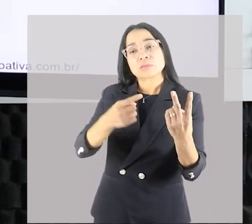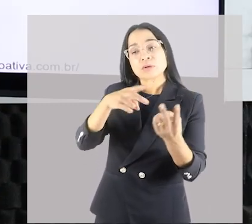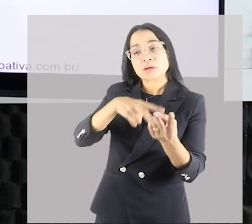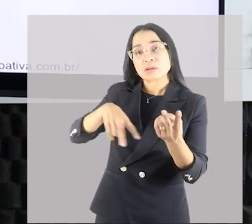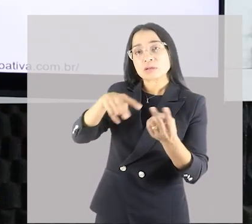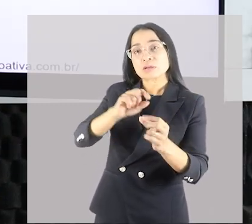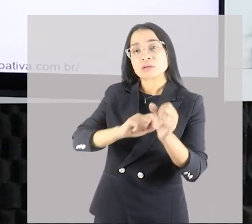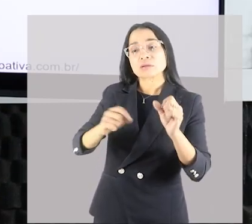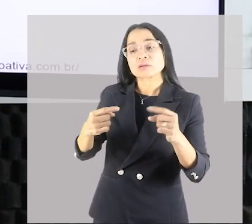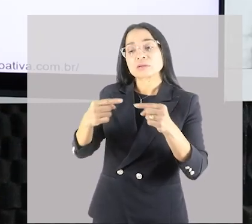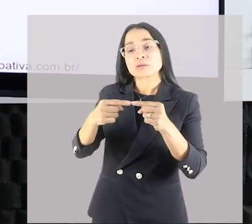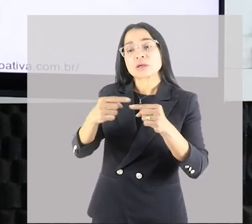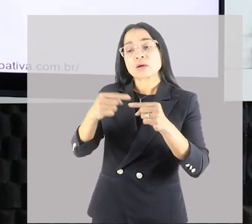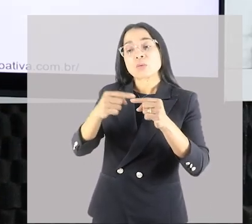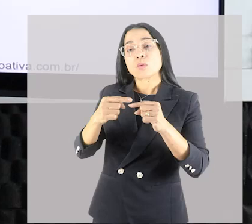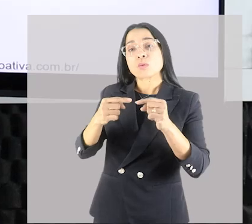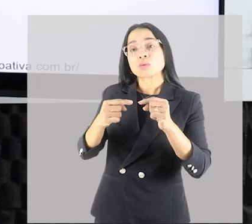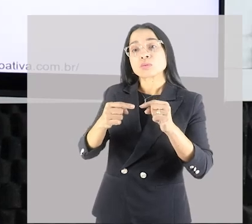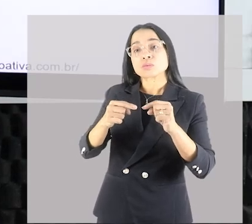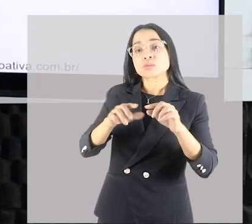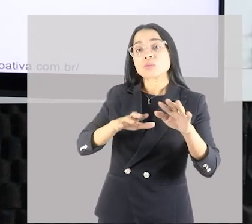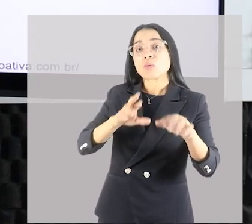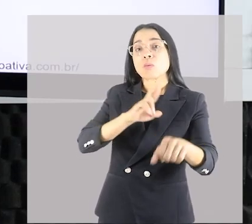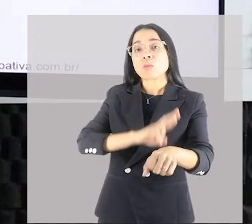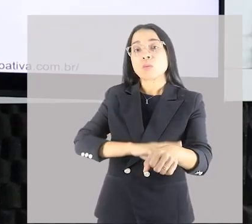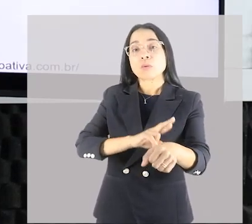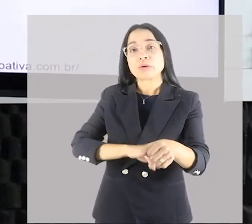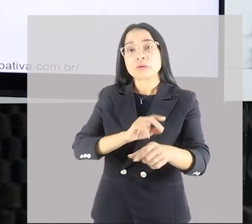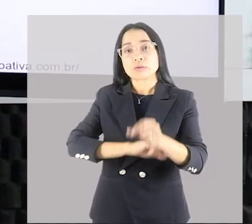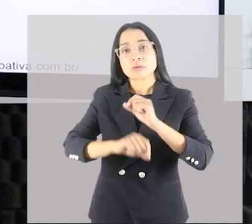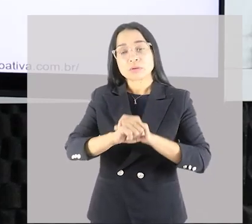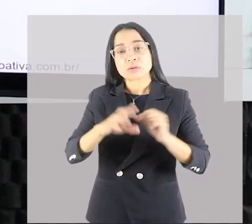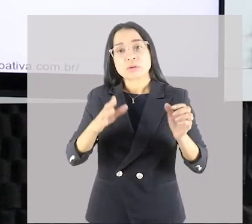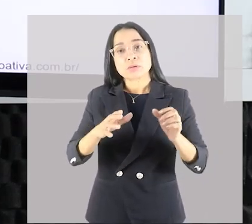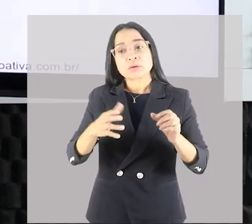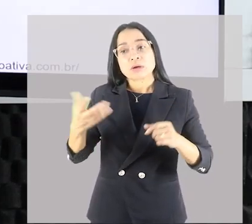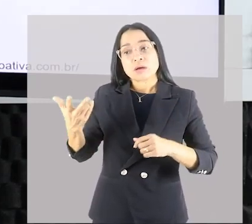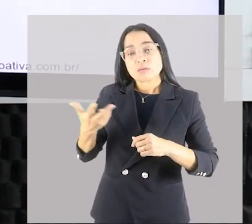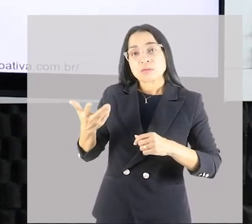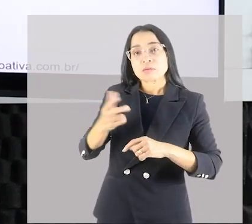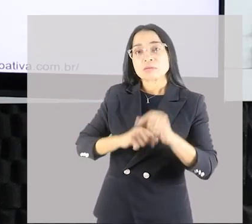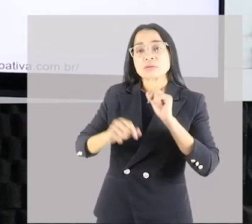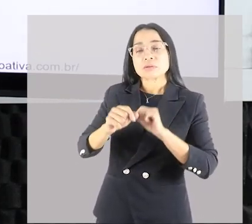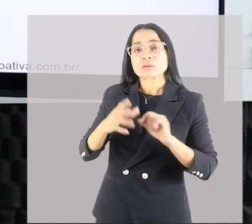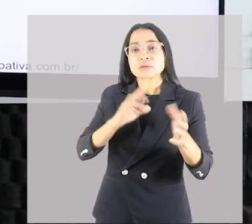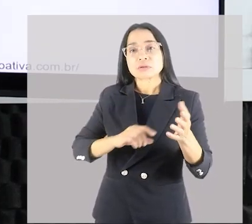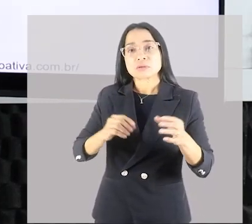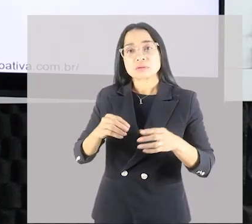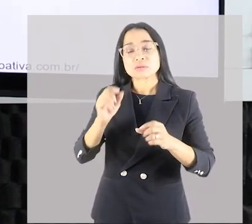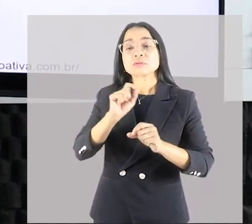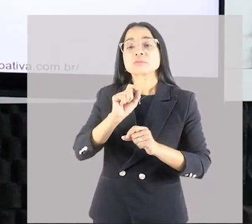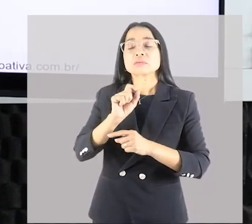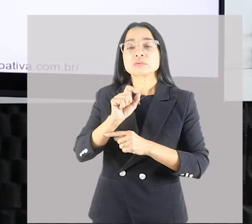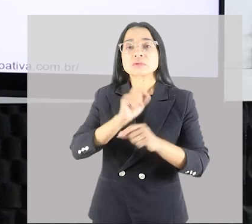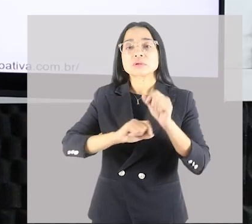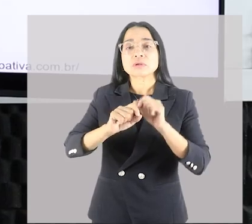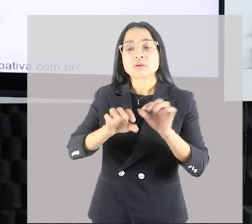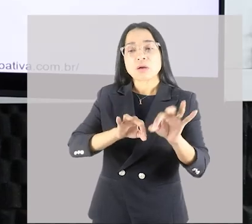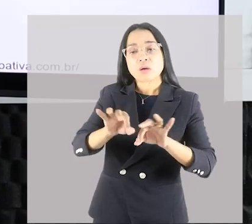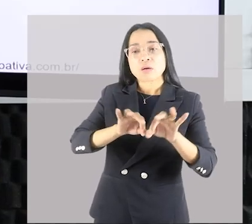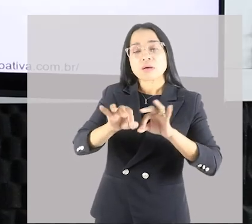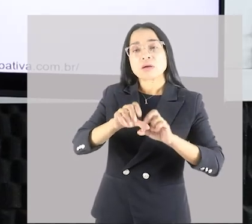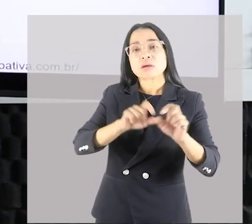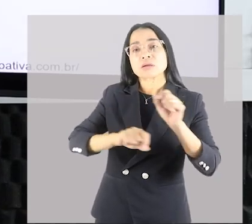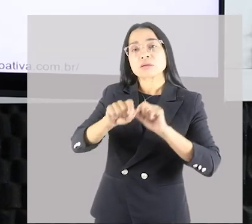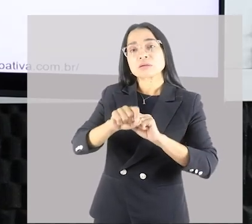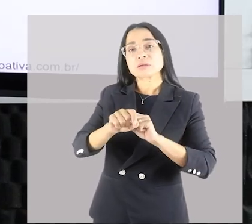com o compasso daquela música, com a cadência daquela música, a velocidade daquela música, e dentro disso eles vão